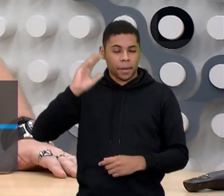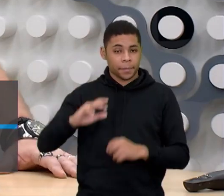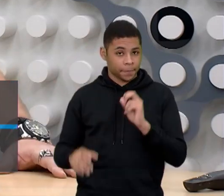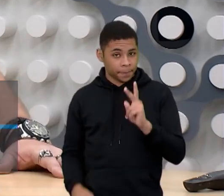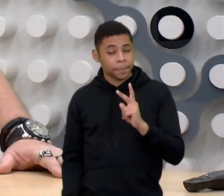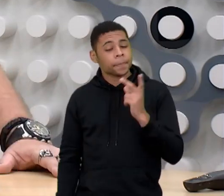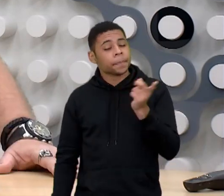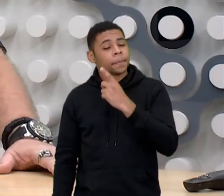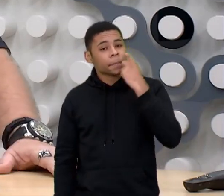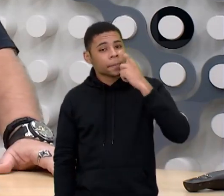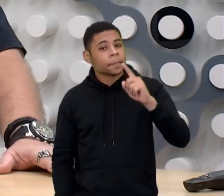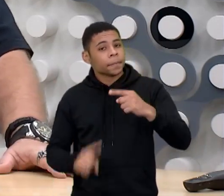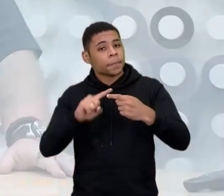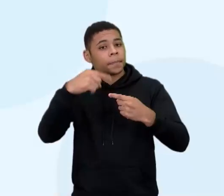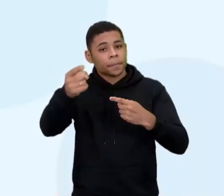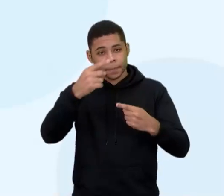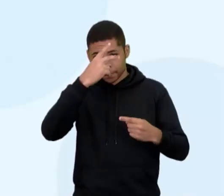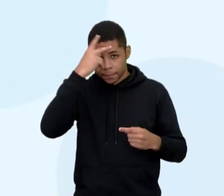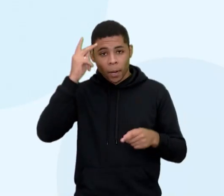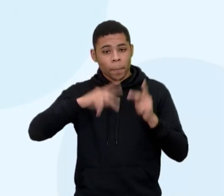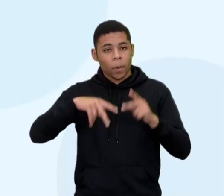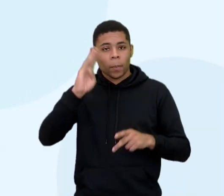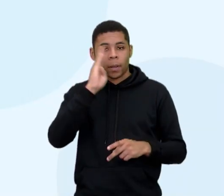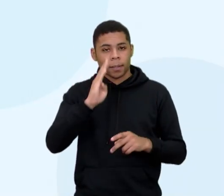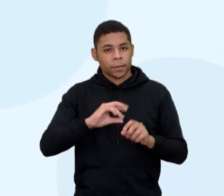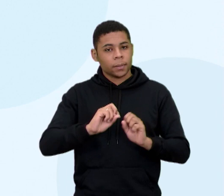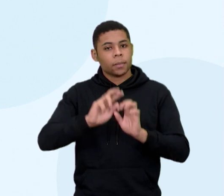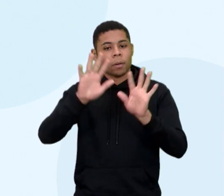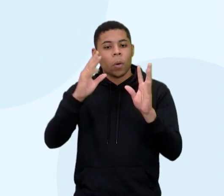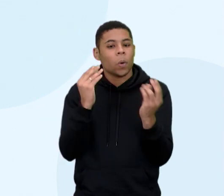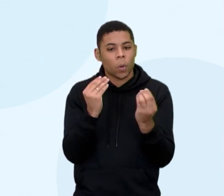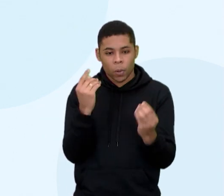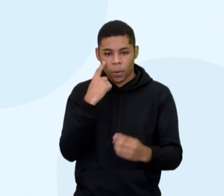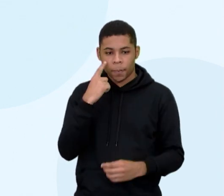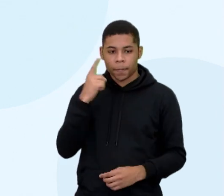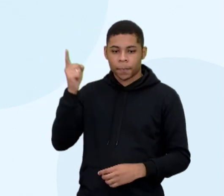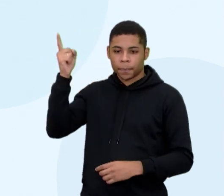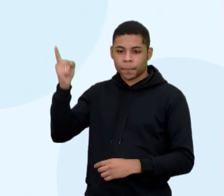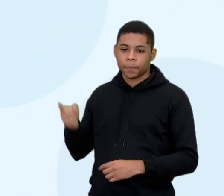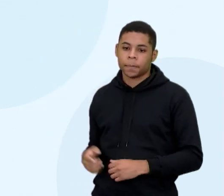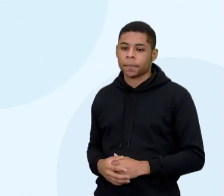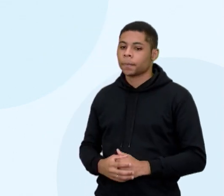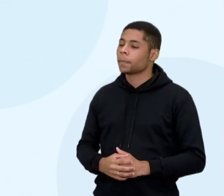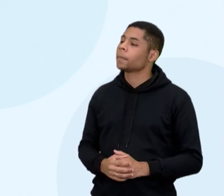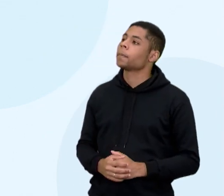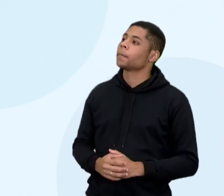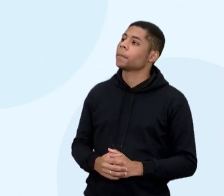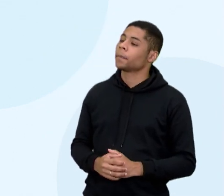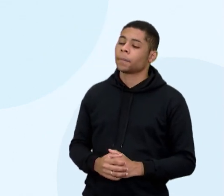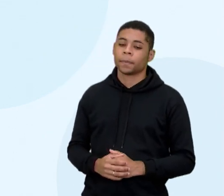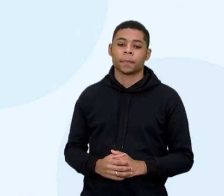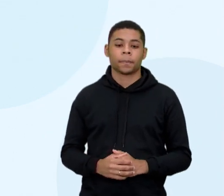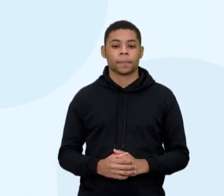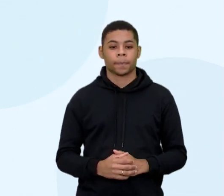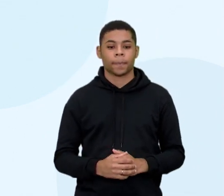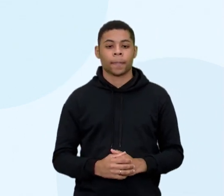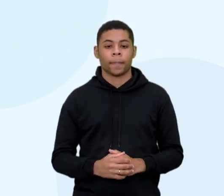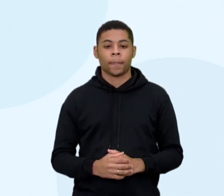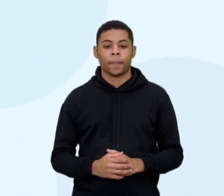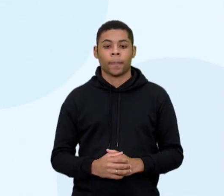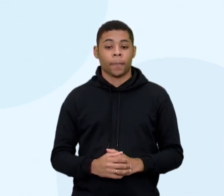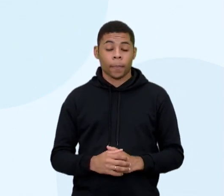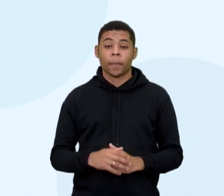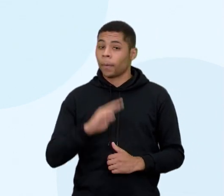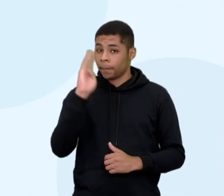vê a distribuição da população. Está aí, ó, a distribuição da população residente no país por grupos etários